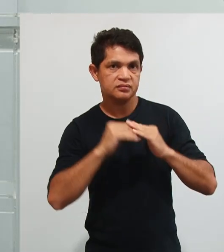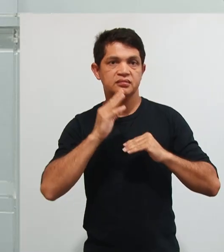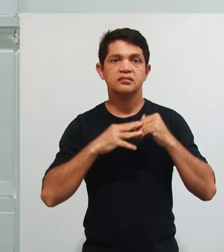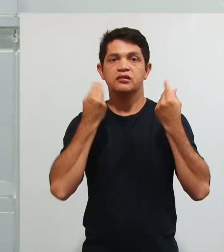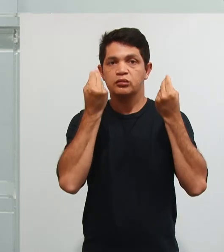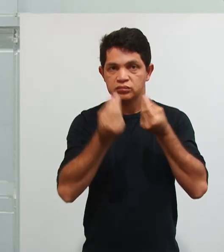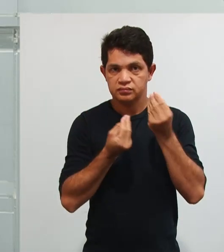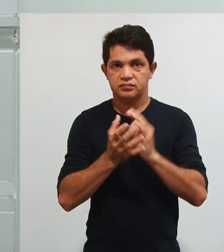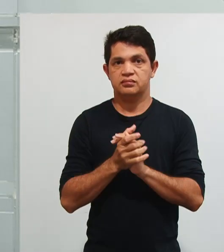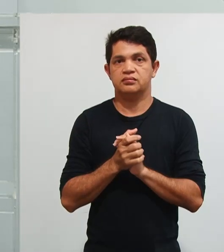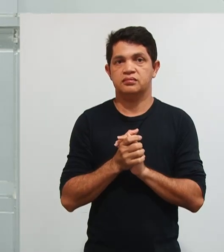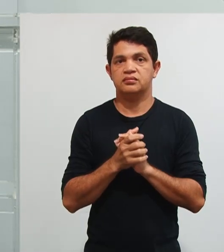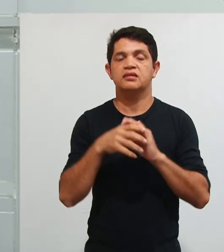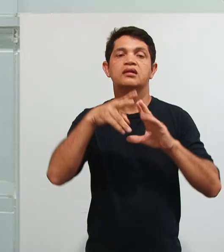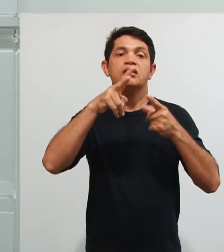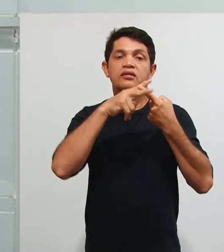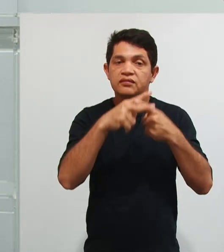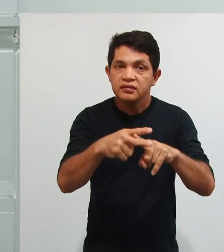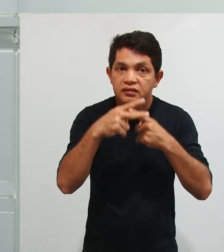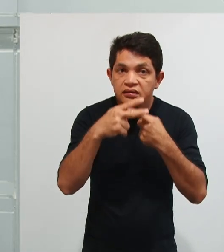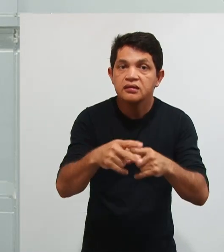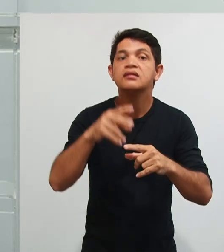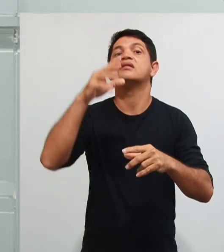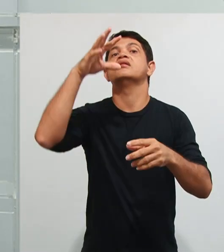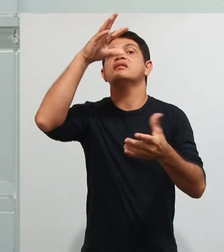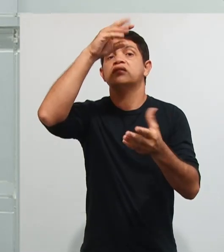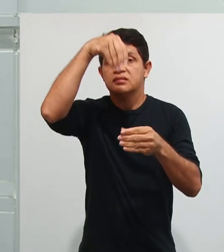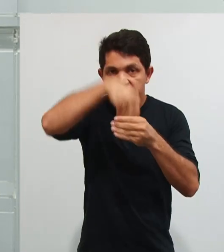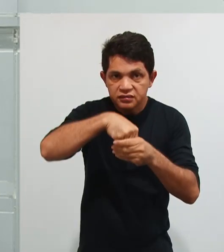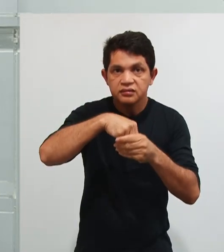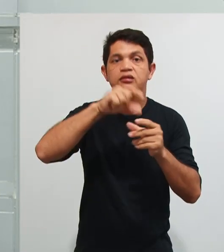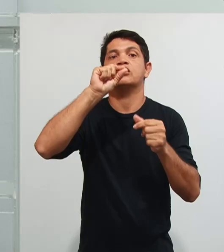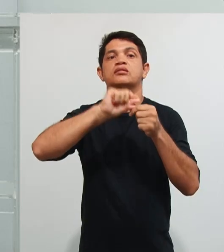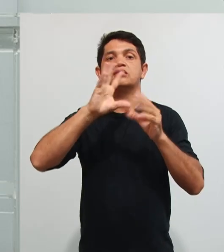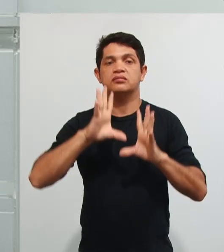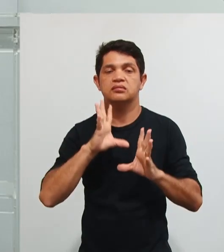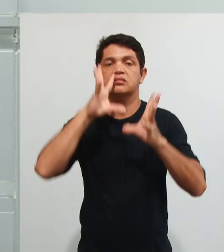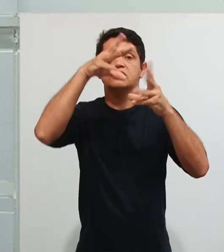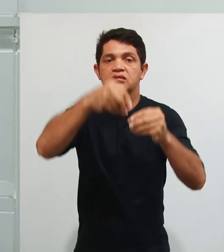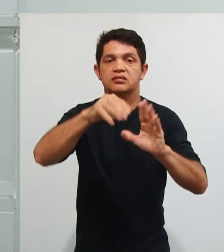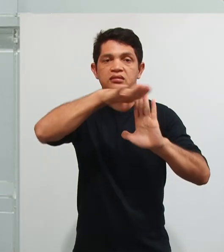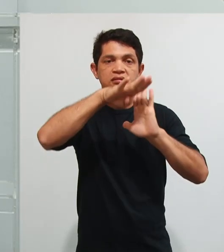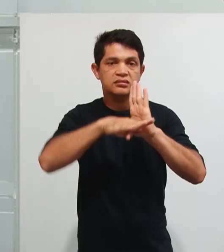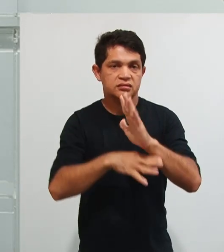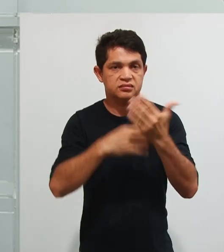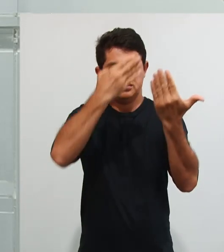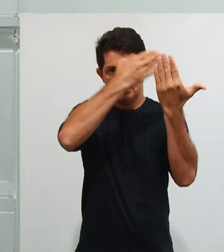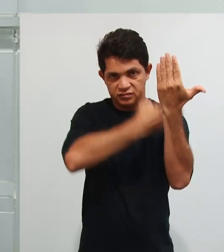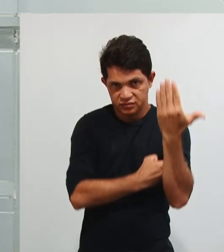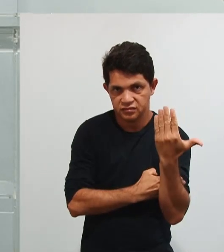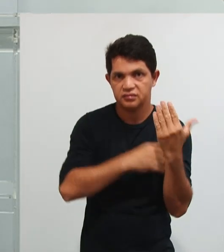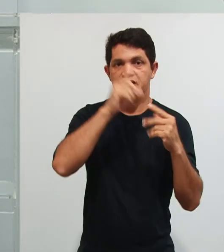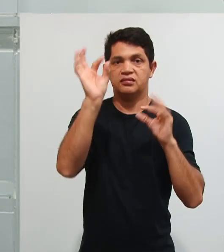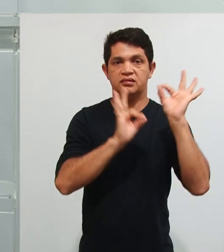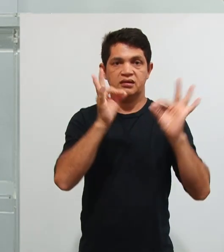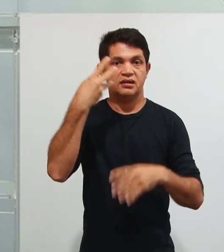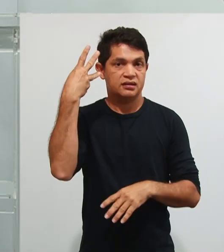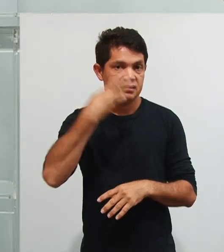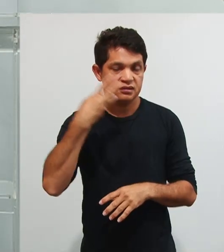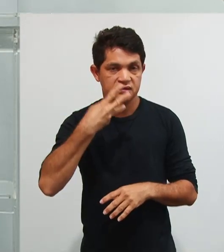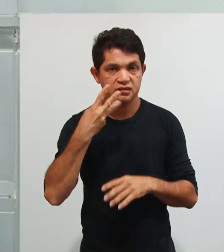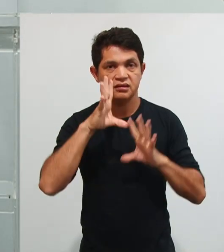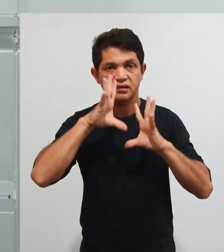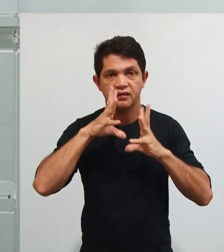você ferramentas que te deem poder de uma decisão assertiva. Perceba que